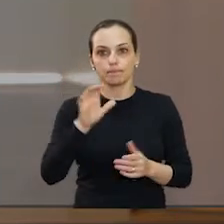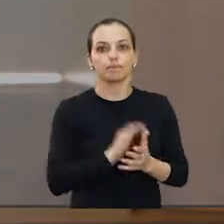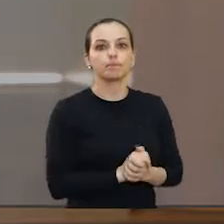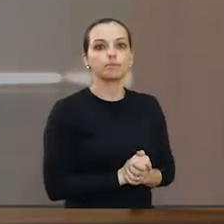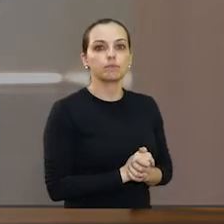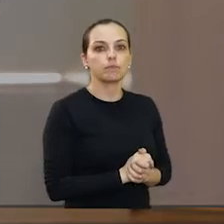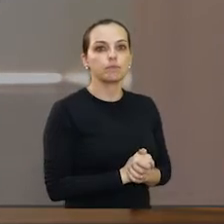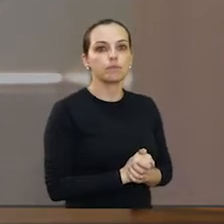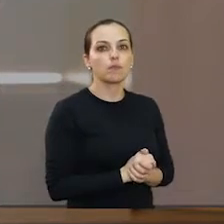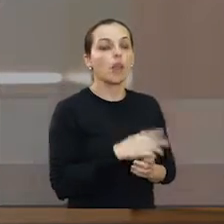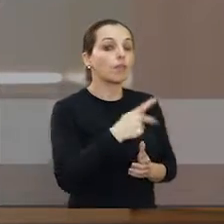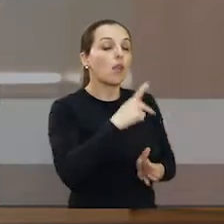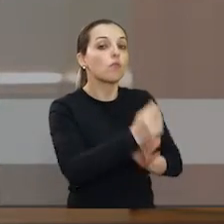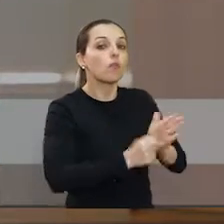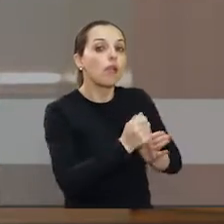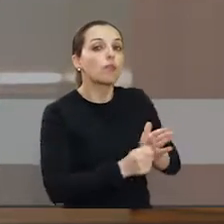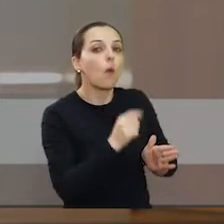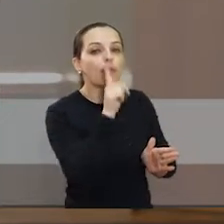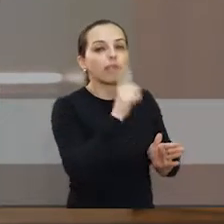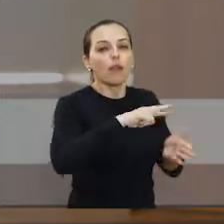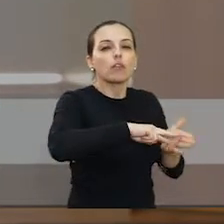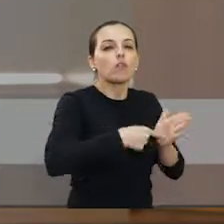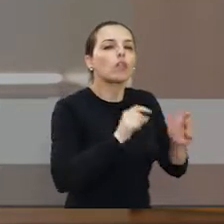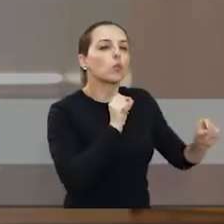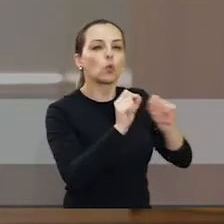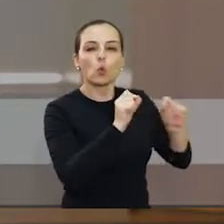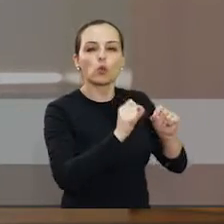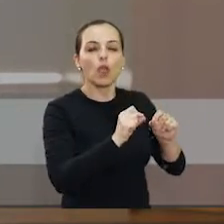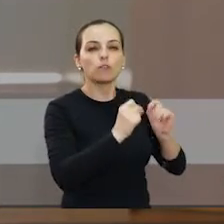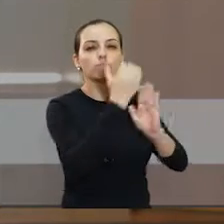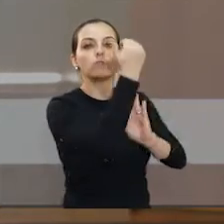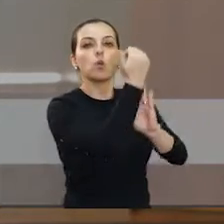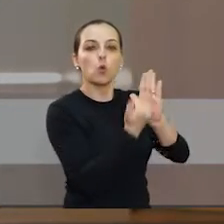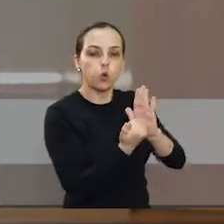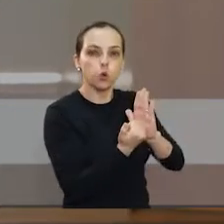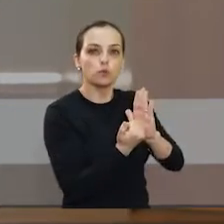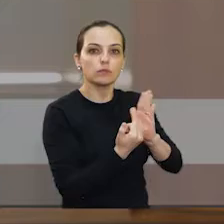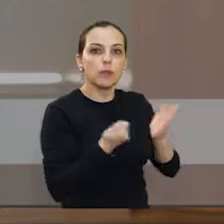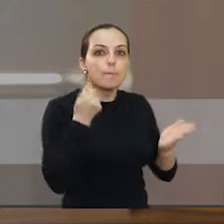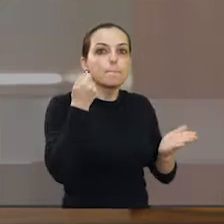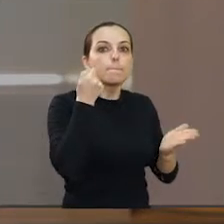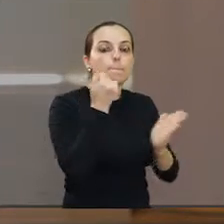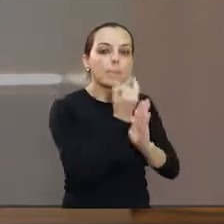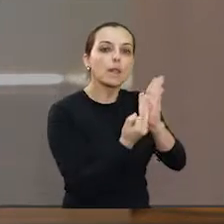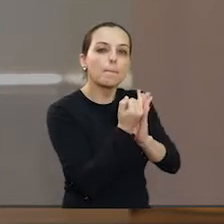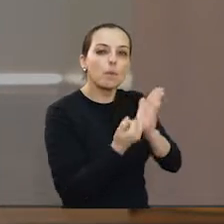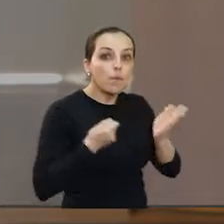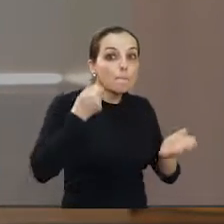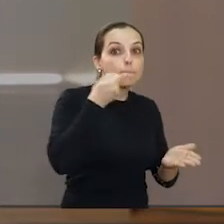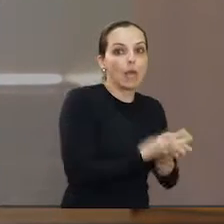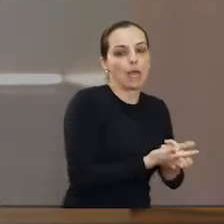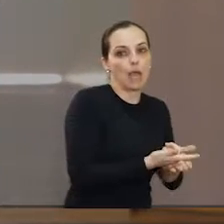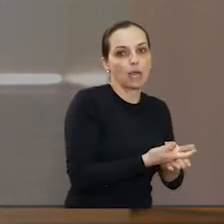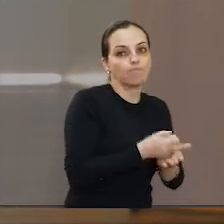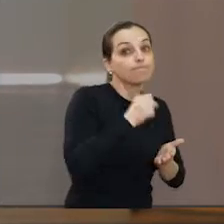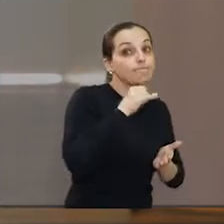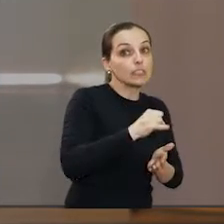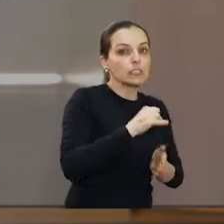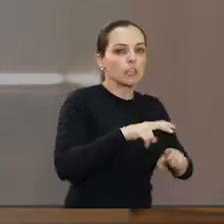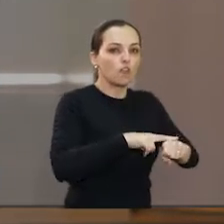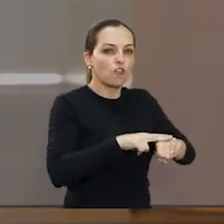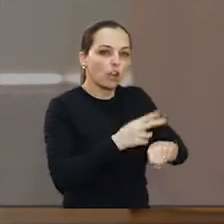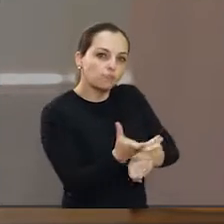Verde ele é um programa, ele é uma política municipal e ele é uma política de incentivo. Tá? Então, qual que é a concepção